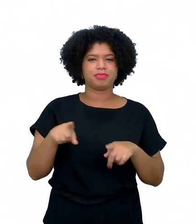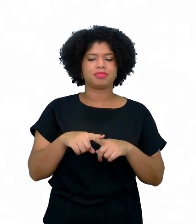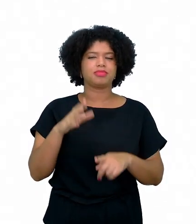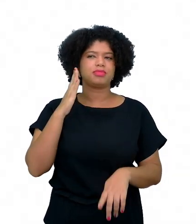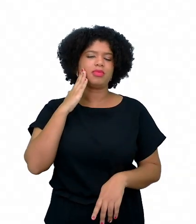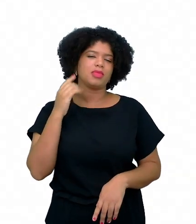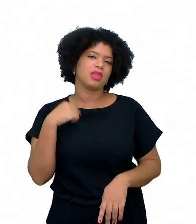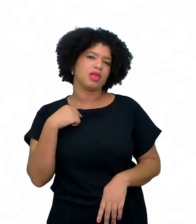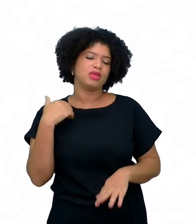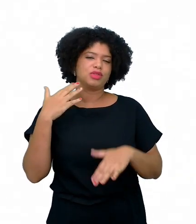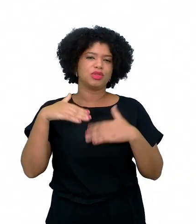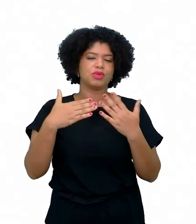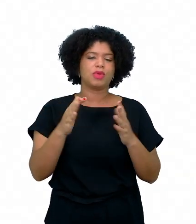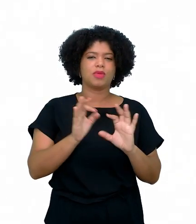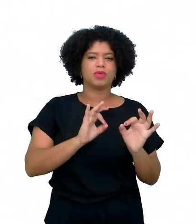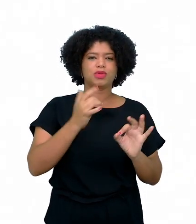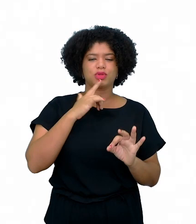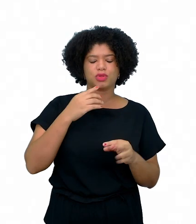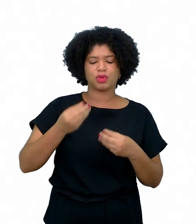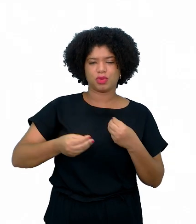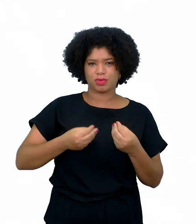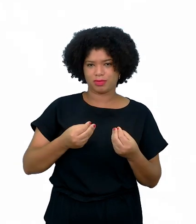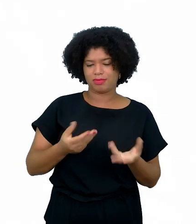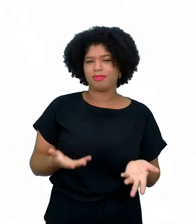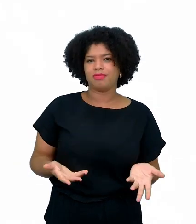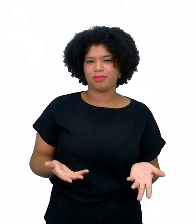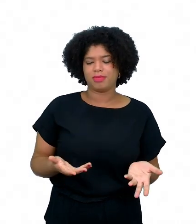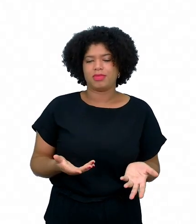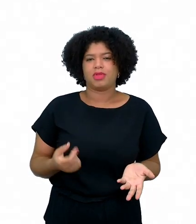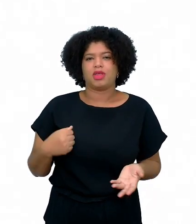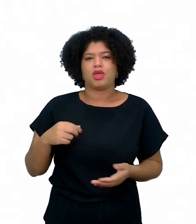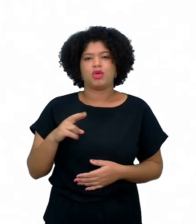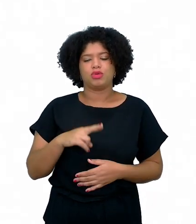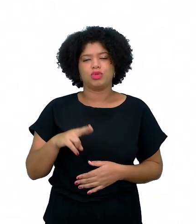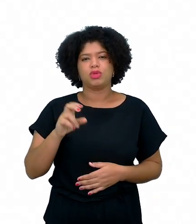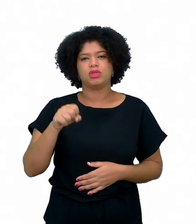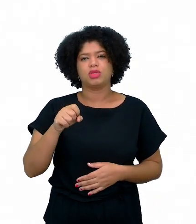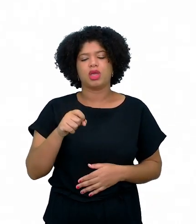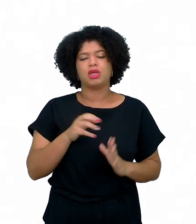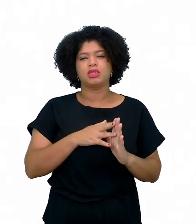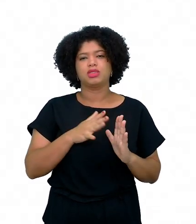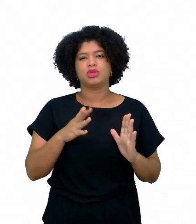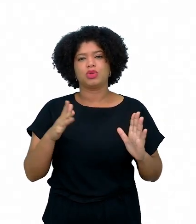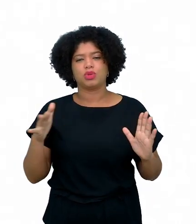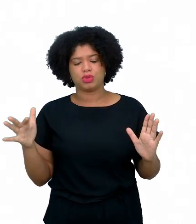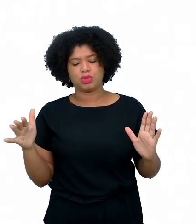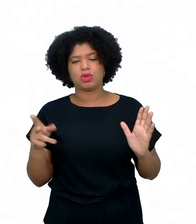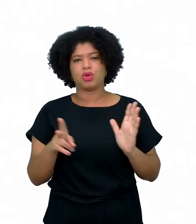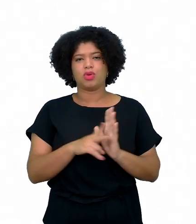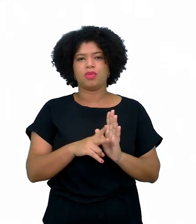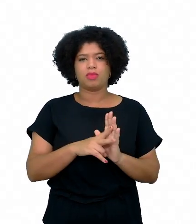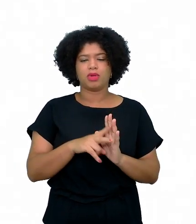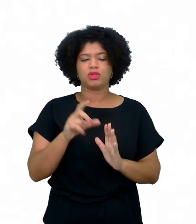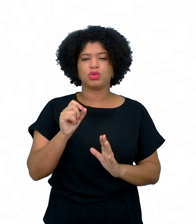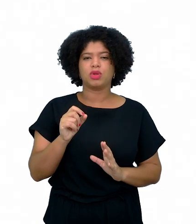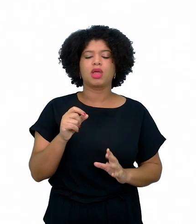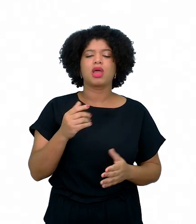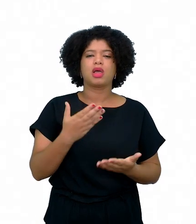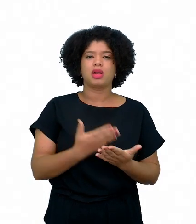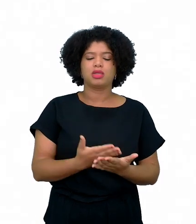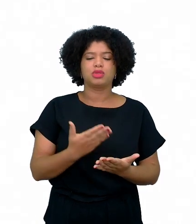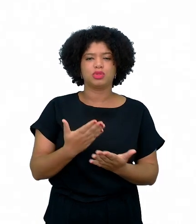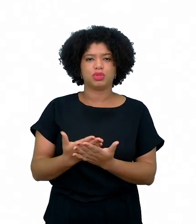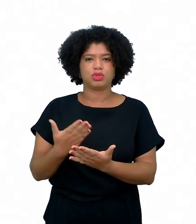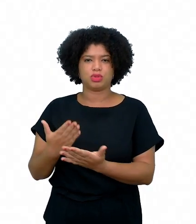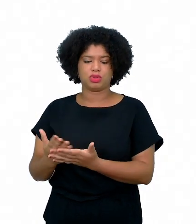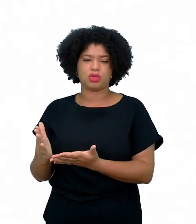posso desenvolver um projeto aonde eu use essa sequência como mini lições, né? E